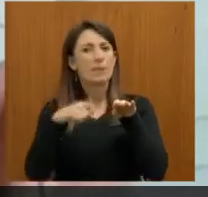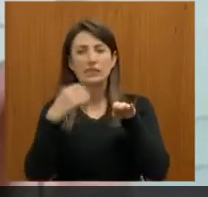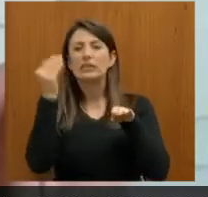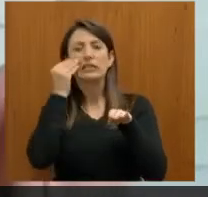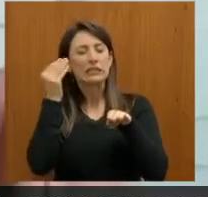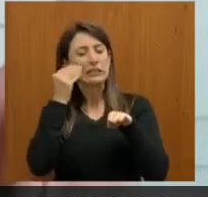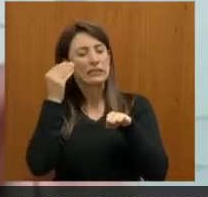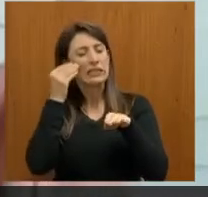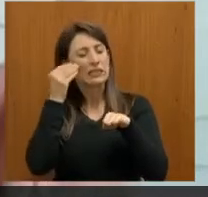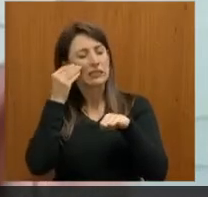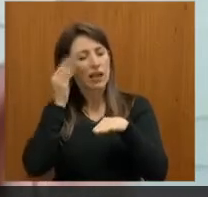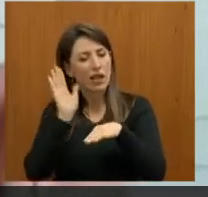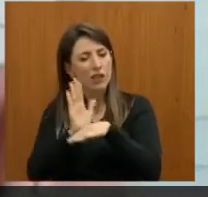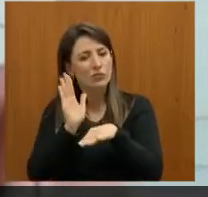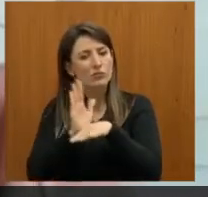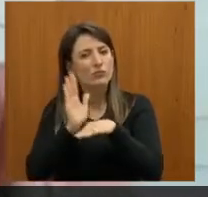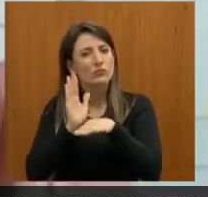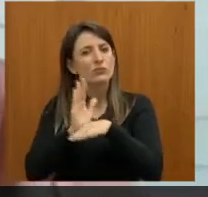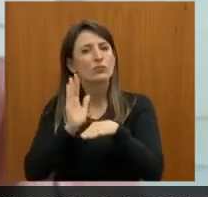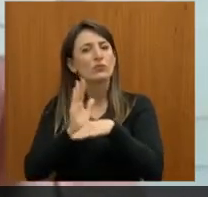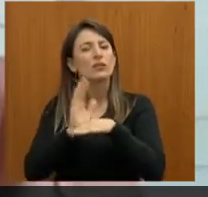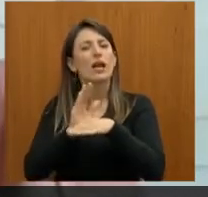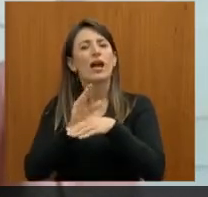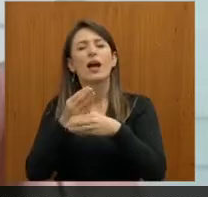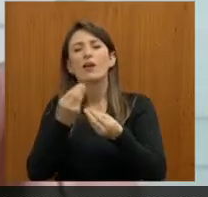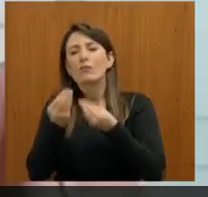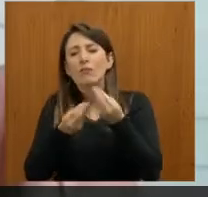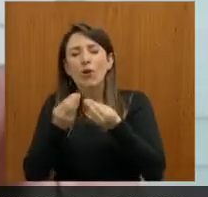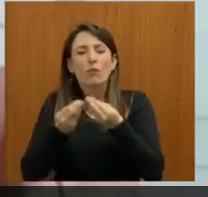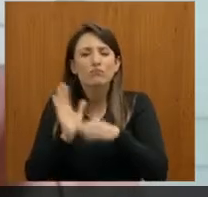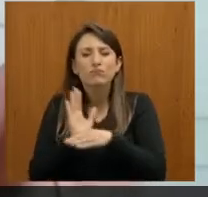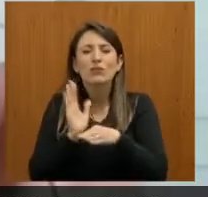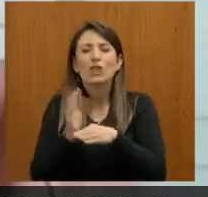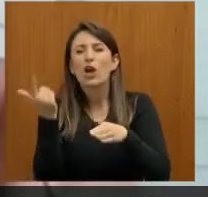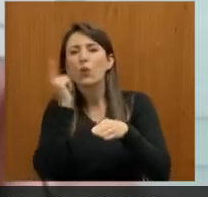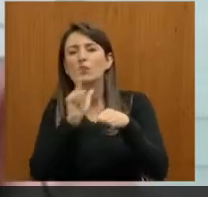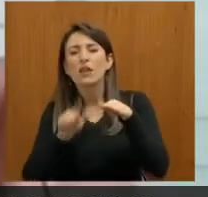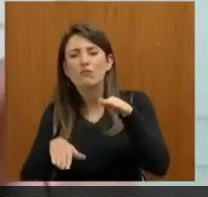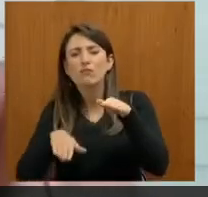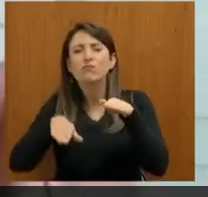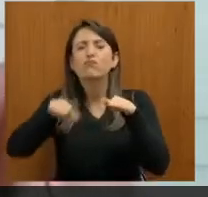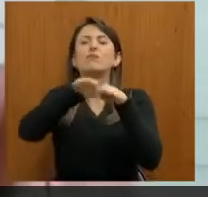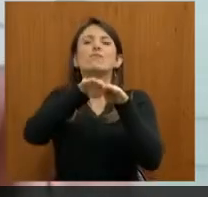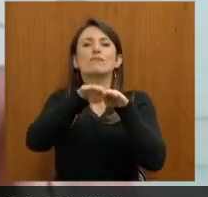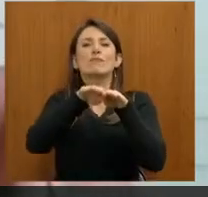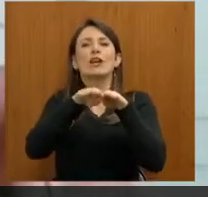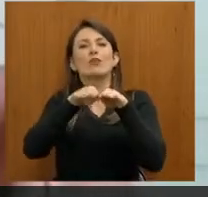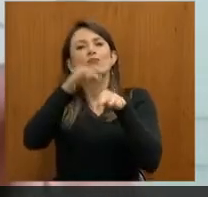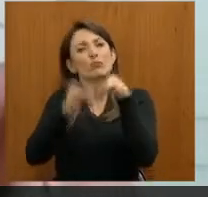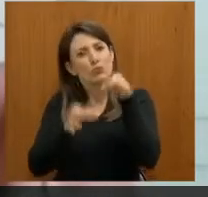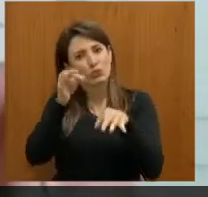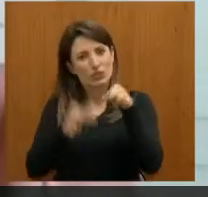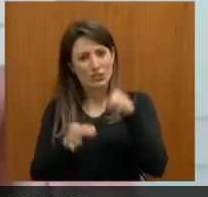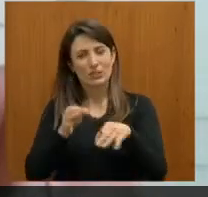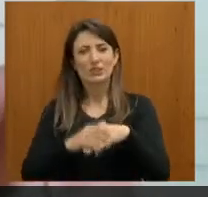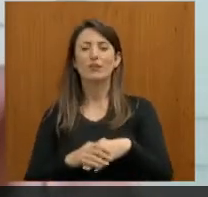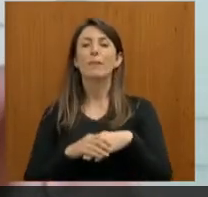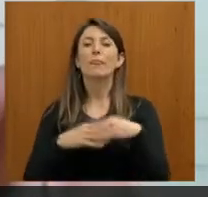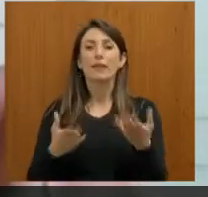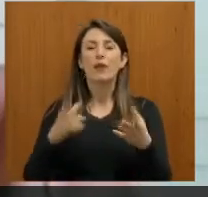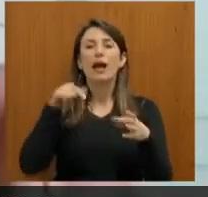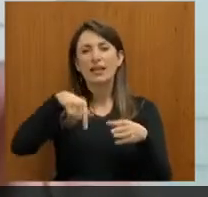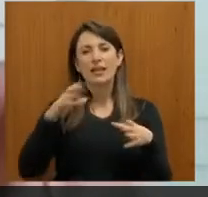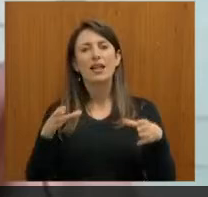condição justa para Torre bom e na nossa câmera três dos nove vereadores são